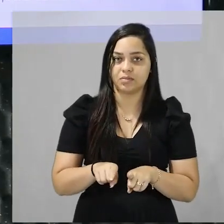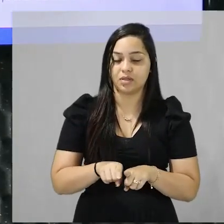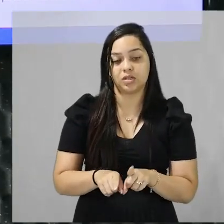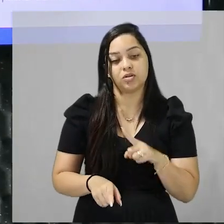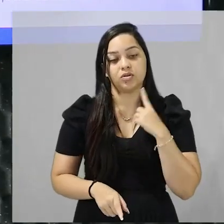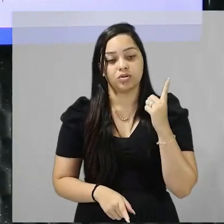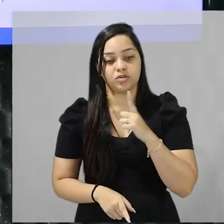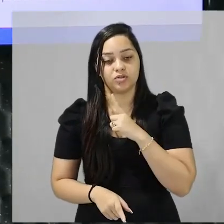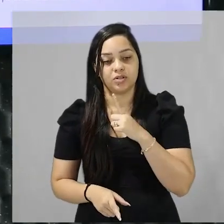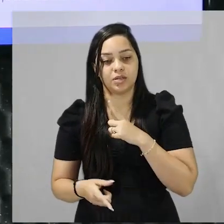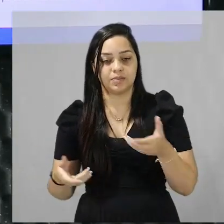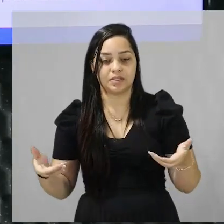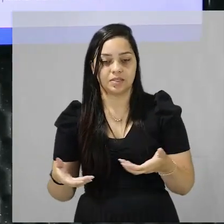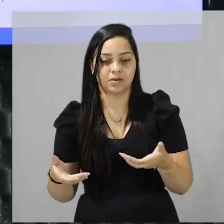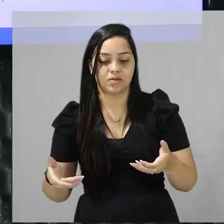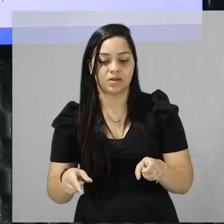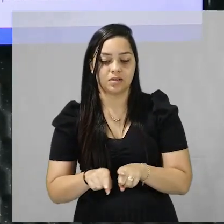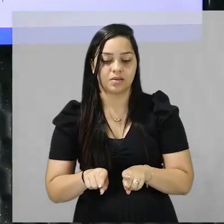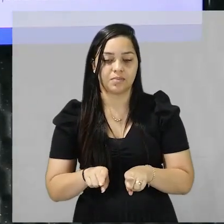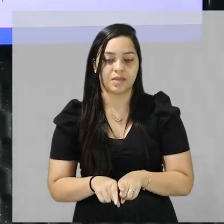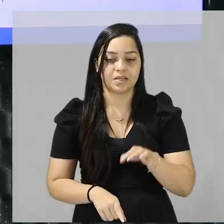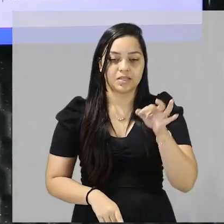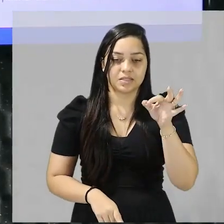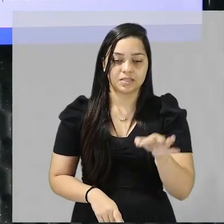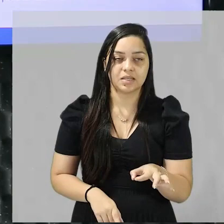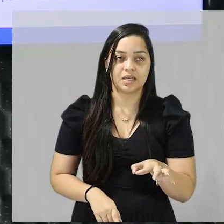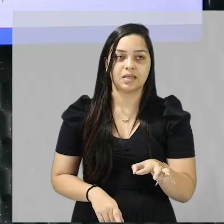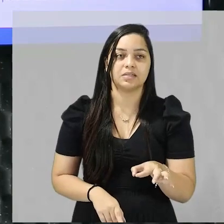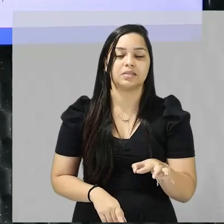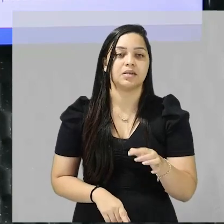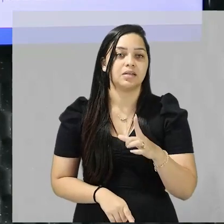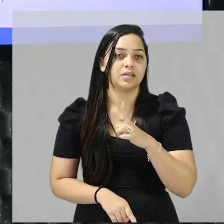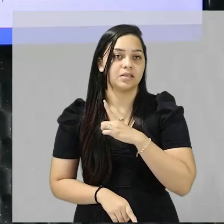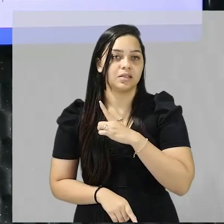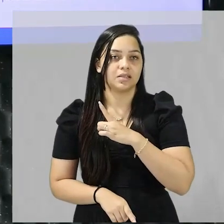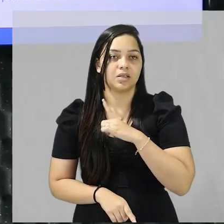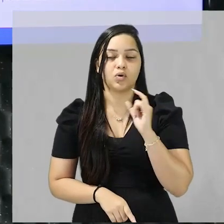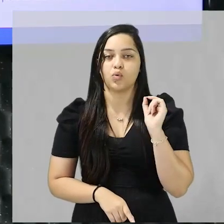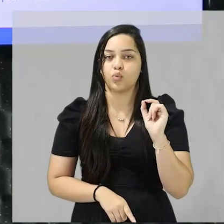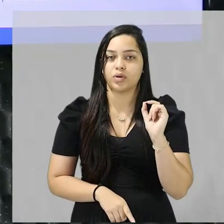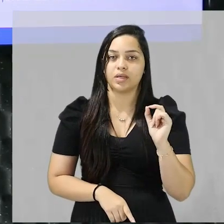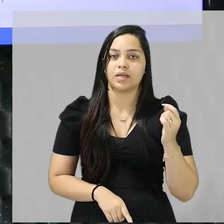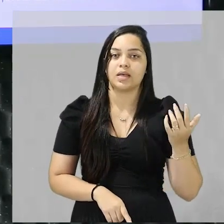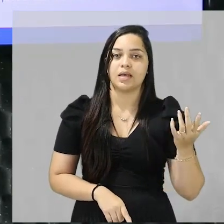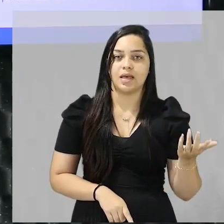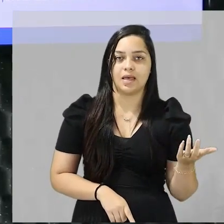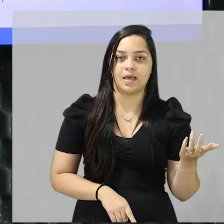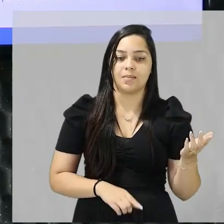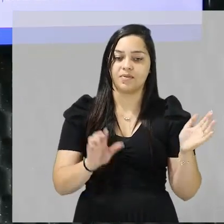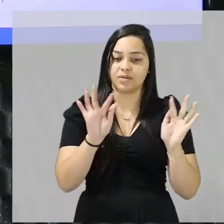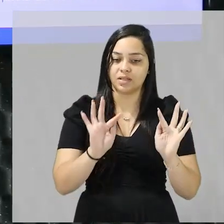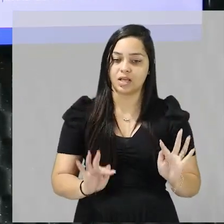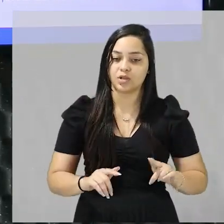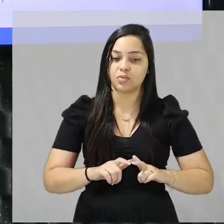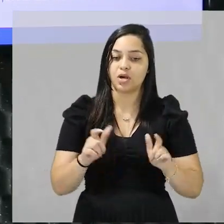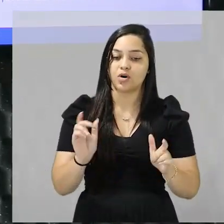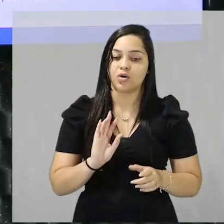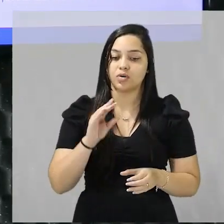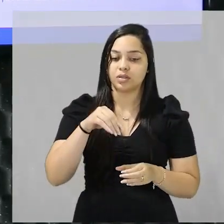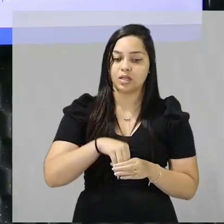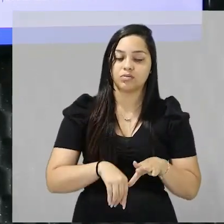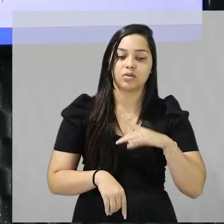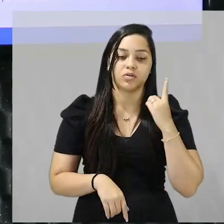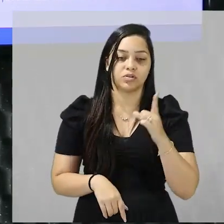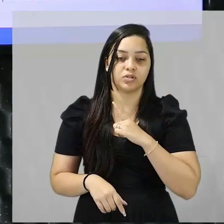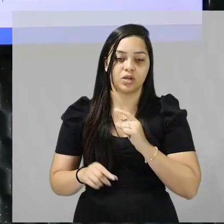nós teríamos aqui, mais adequada, a única que alcançaria uma felicidade maior dentro daquilo que nós